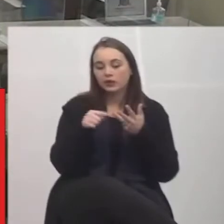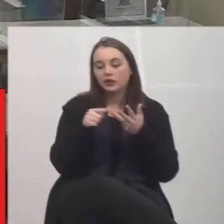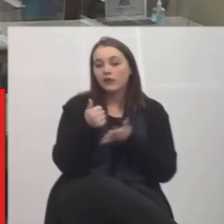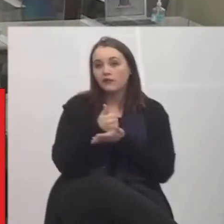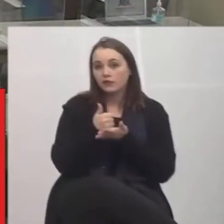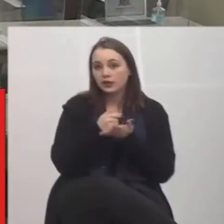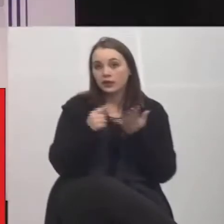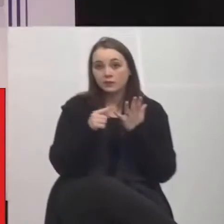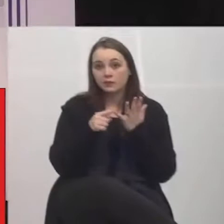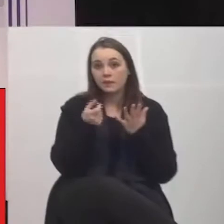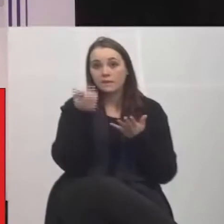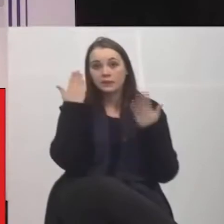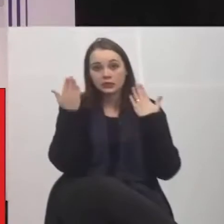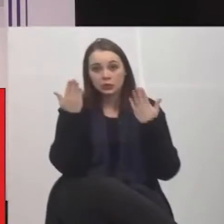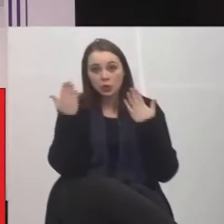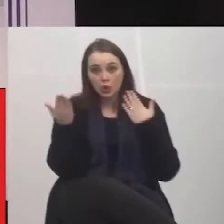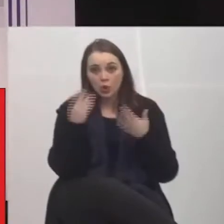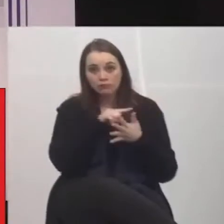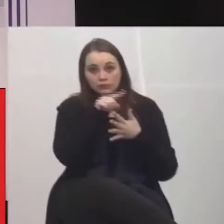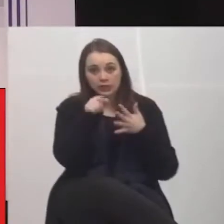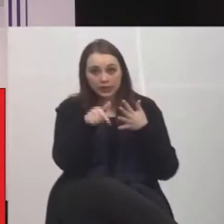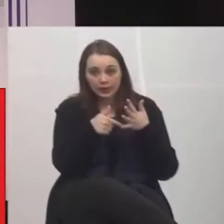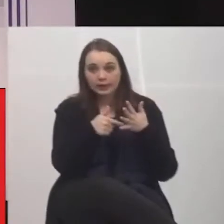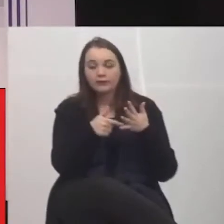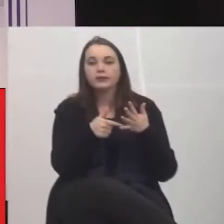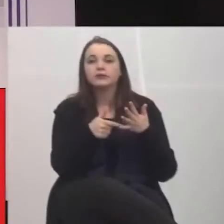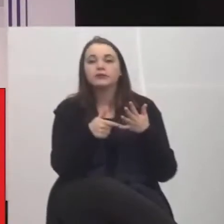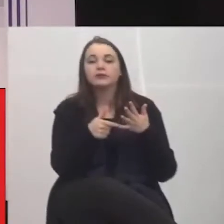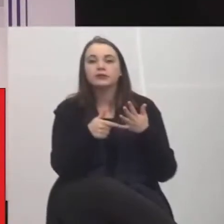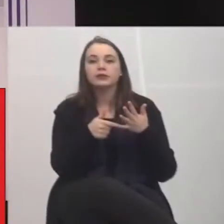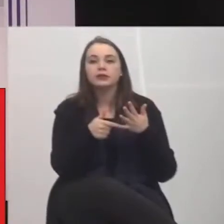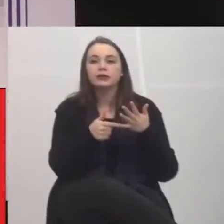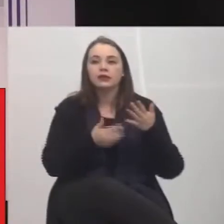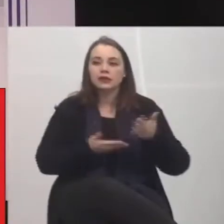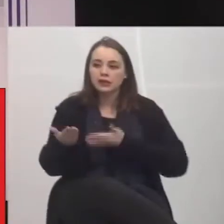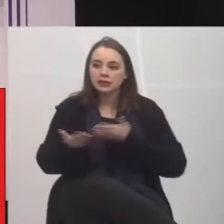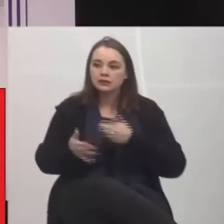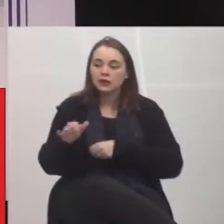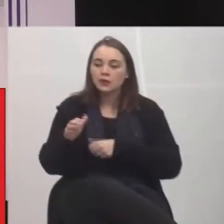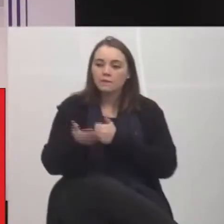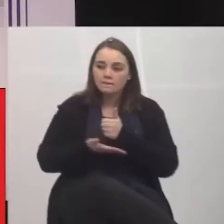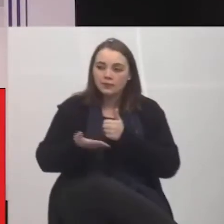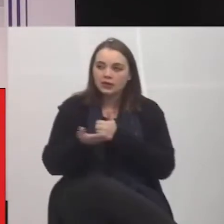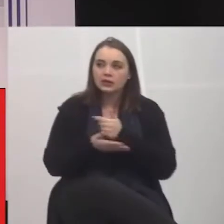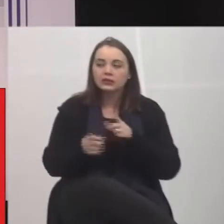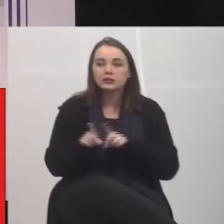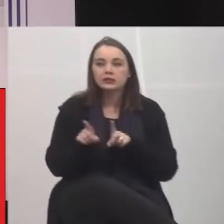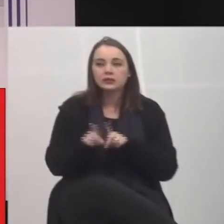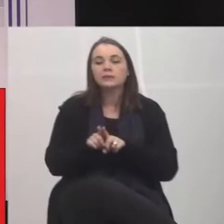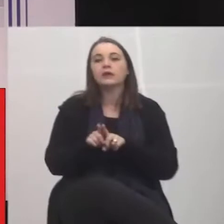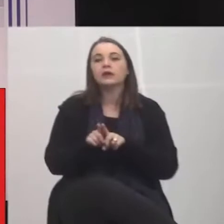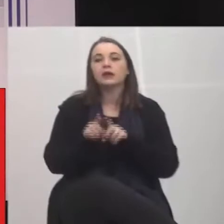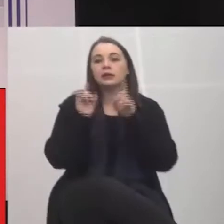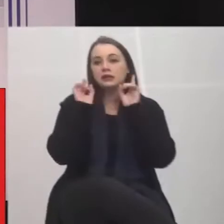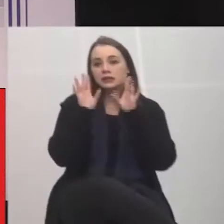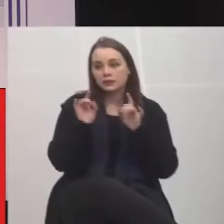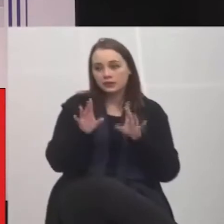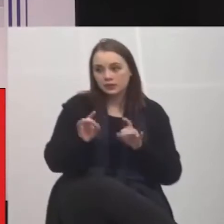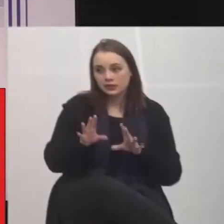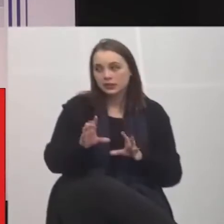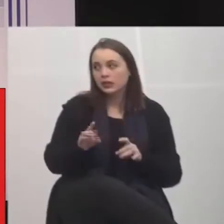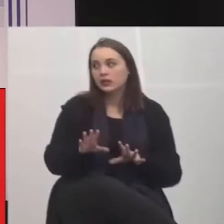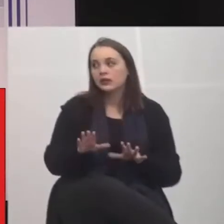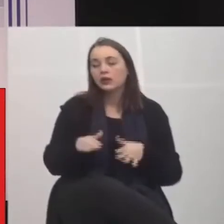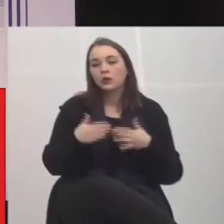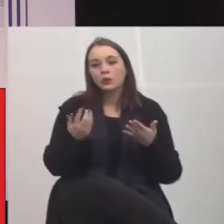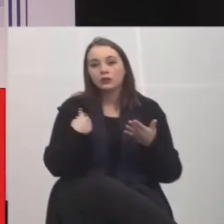e psicólogo. Elas estão tanto na atenção básica como na atenção especializada. Então, quando a gente traz